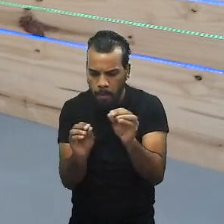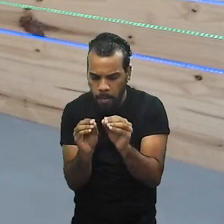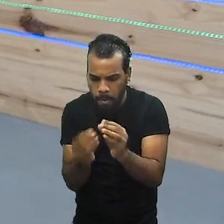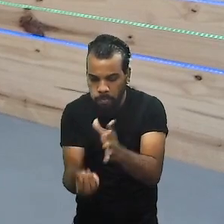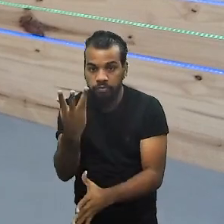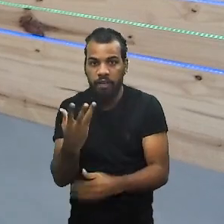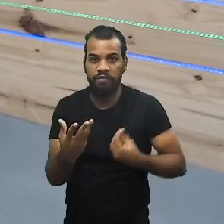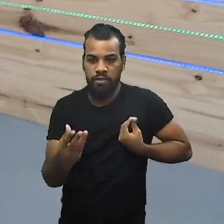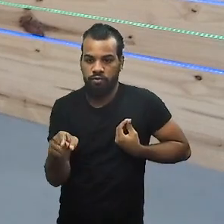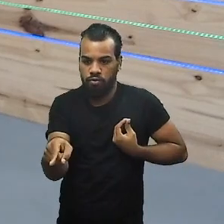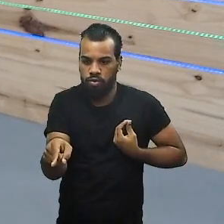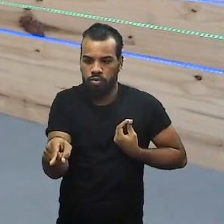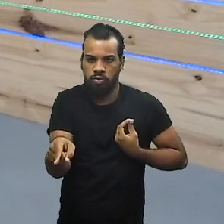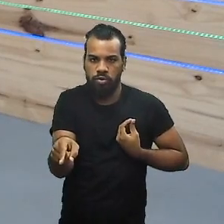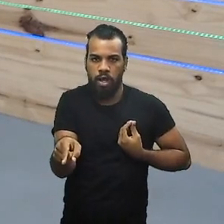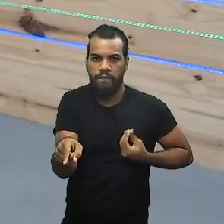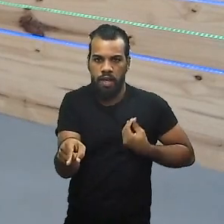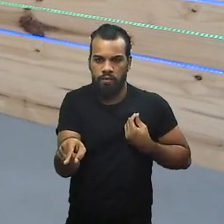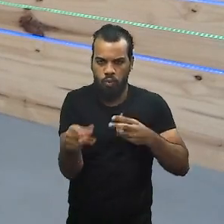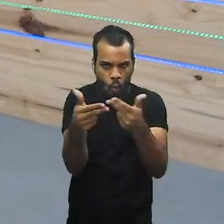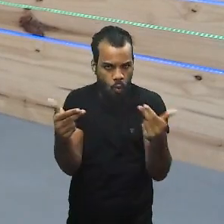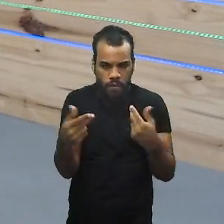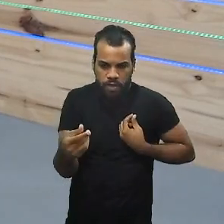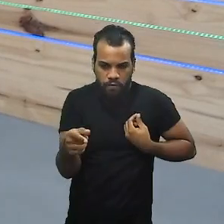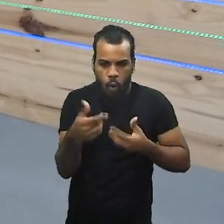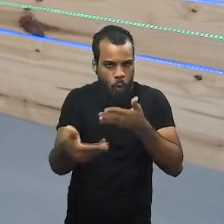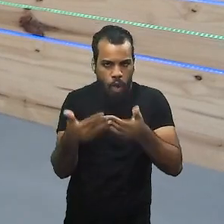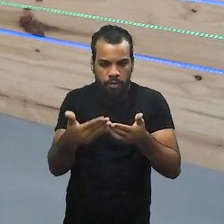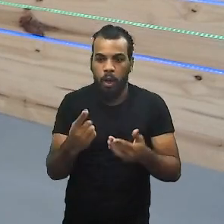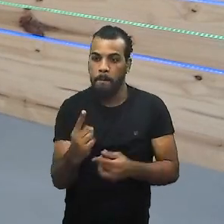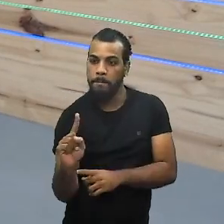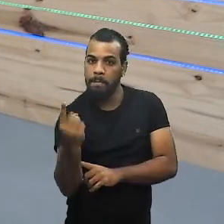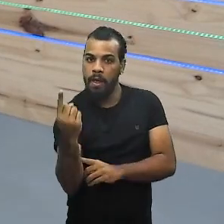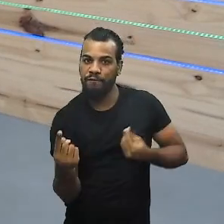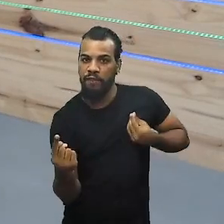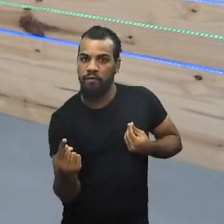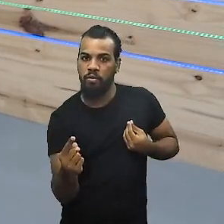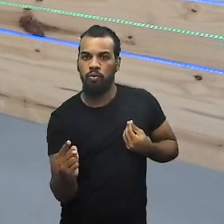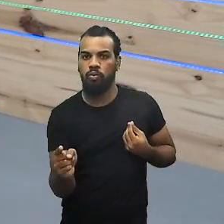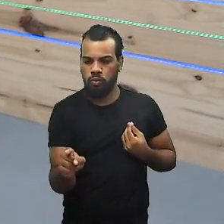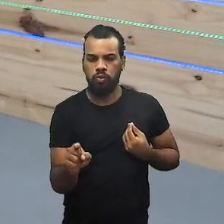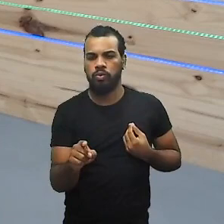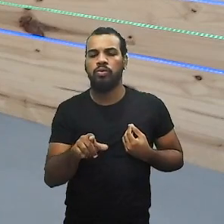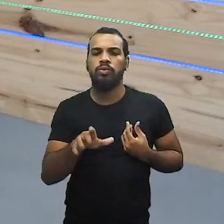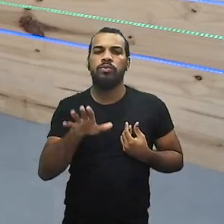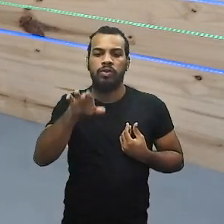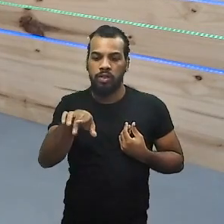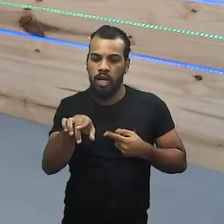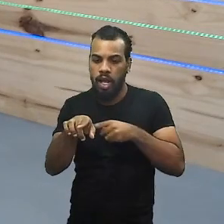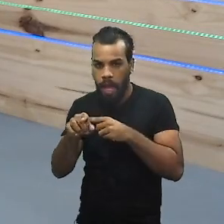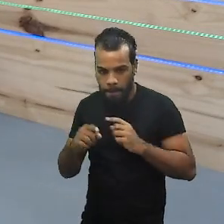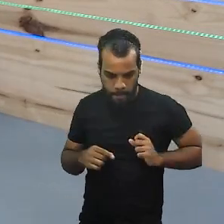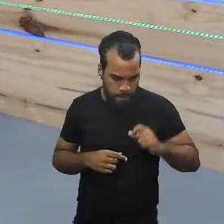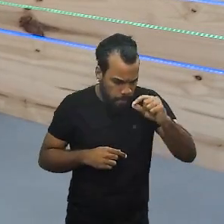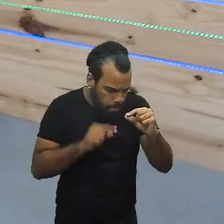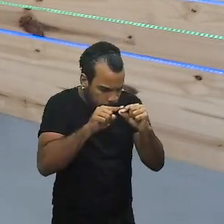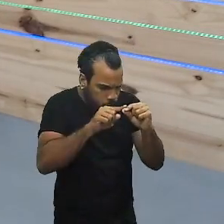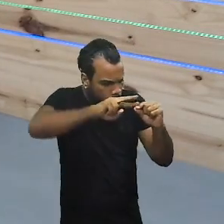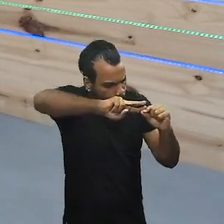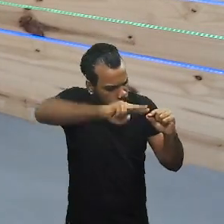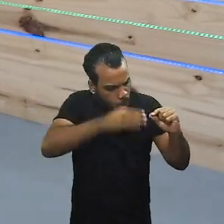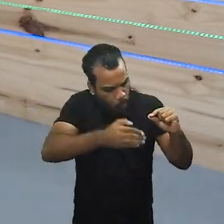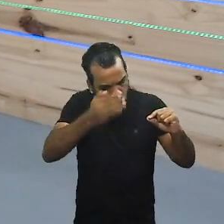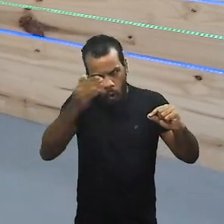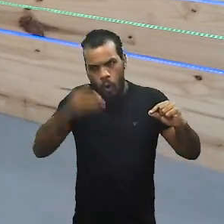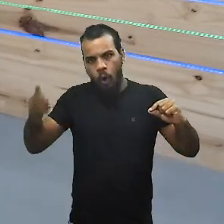cara. Então, a partir do momento que aparece o primeiro ser vivo, hoje eu vou te mostrar como é que ele evoluiu, como é que